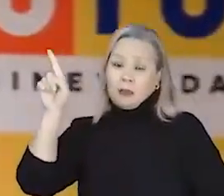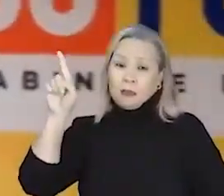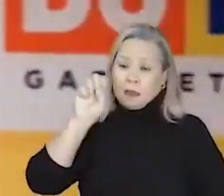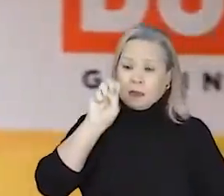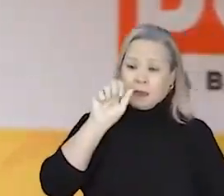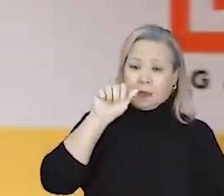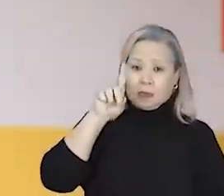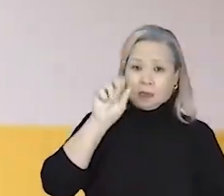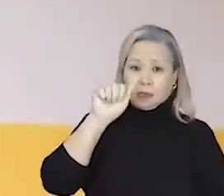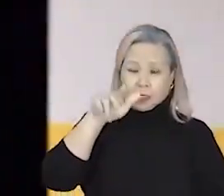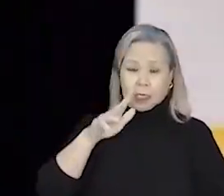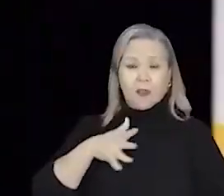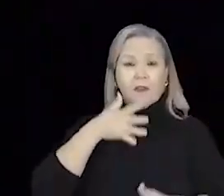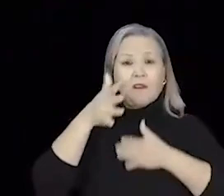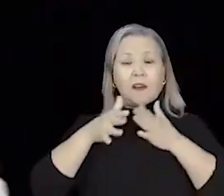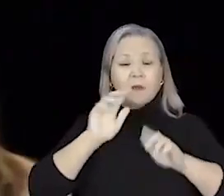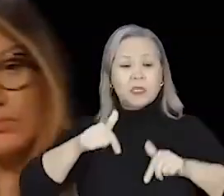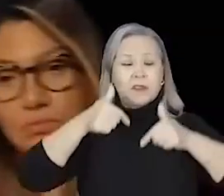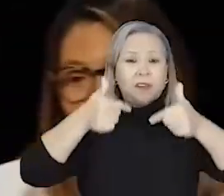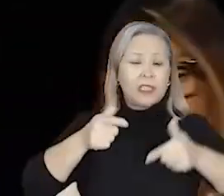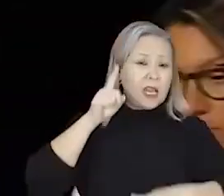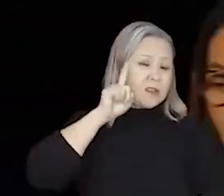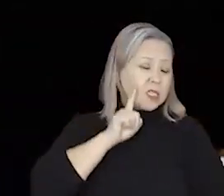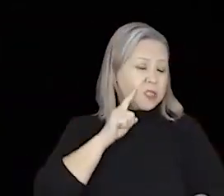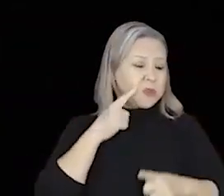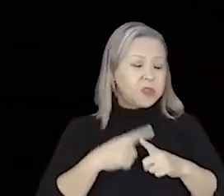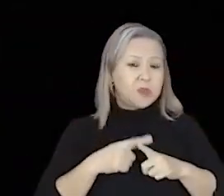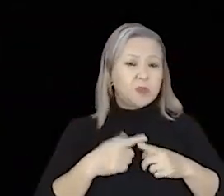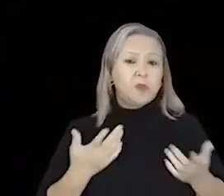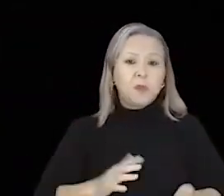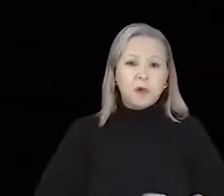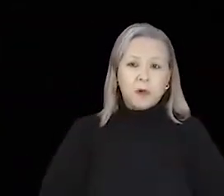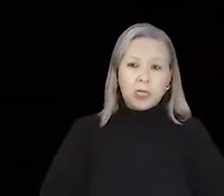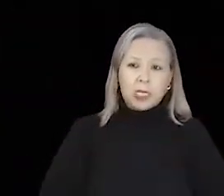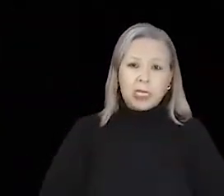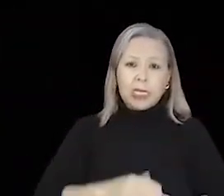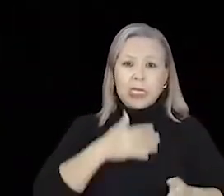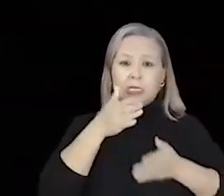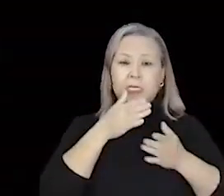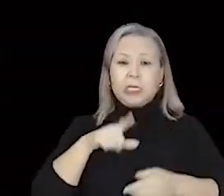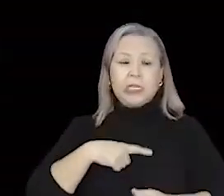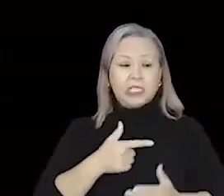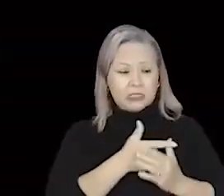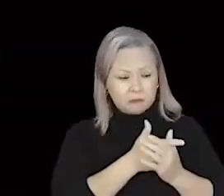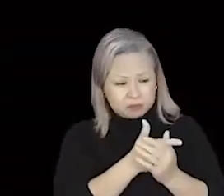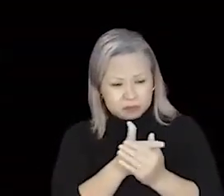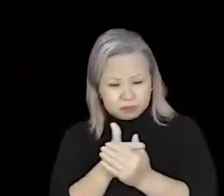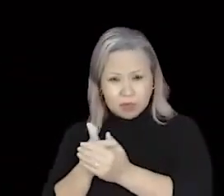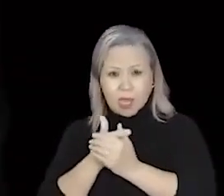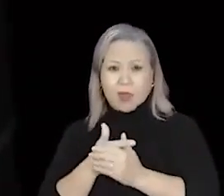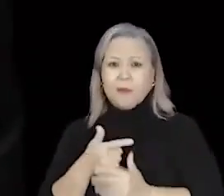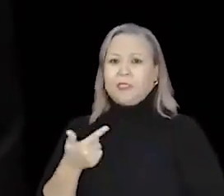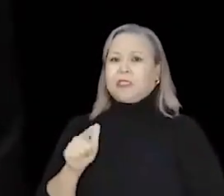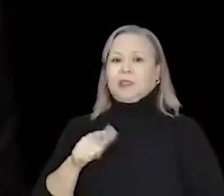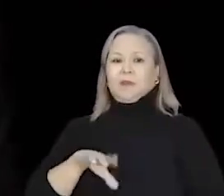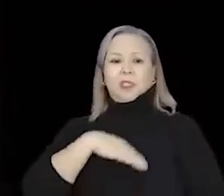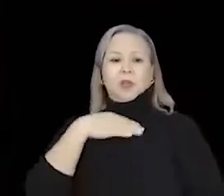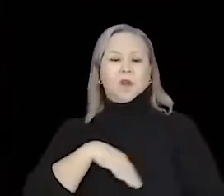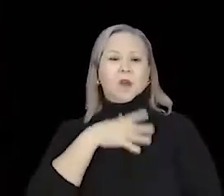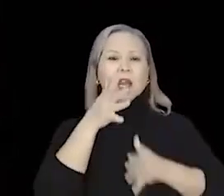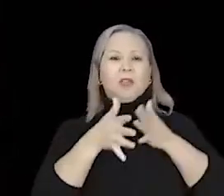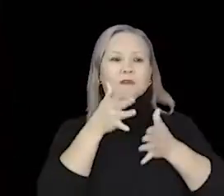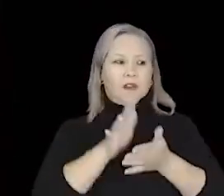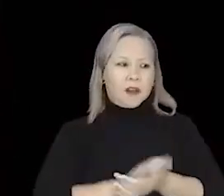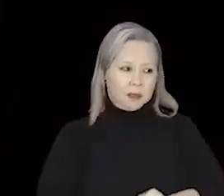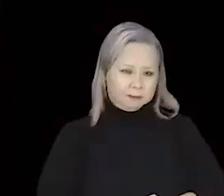tinha que enfrentar os Estados Unidos, porque os Estados Unidos diziam que ele tinha armas químicas e ele não tinha coragem de dizer que não tinha